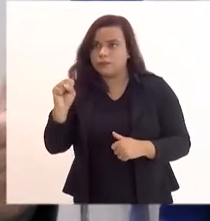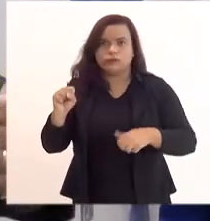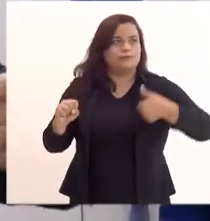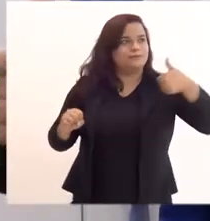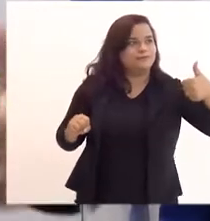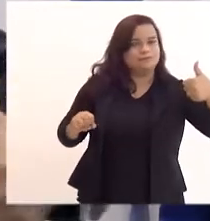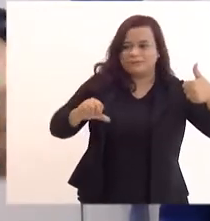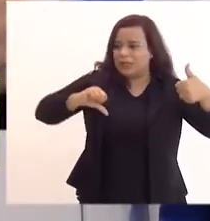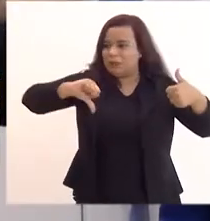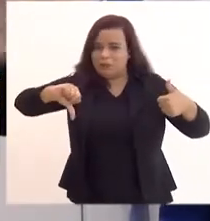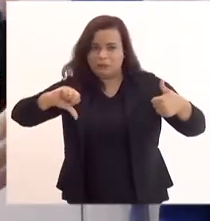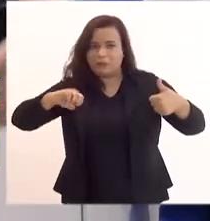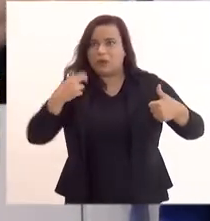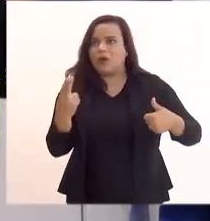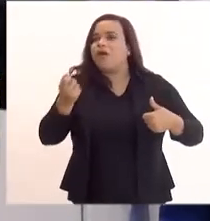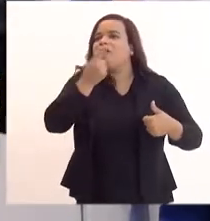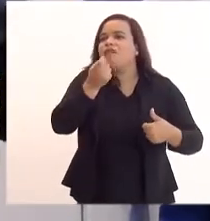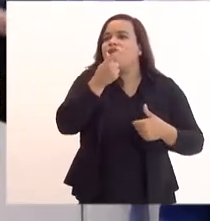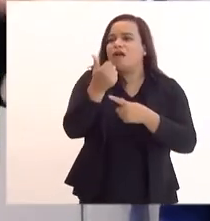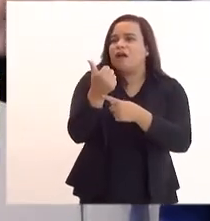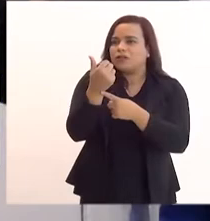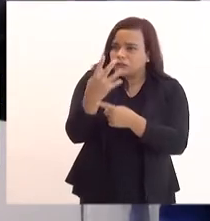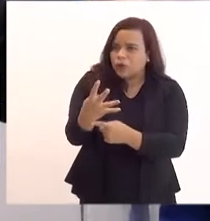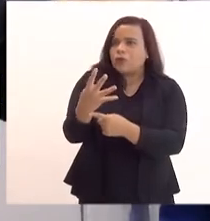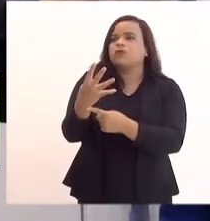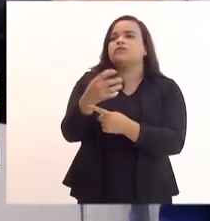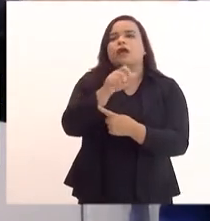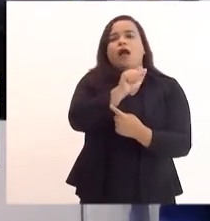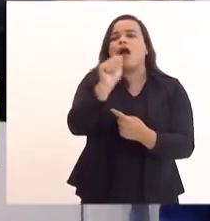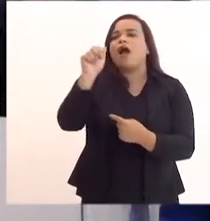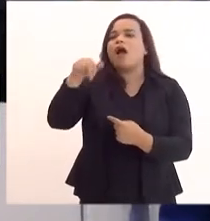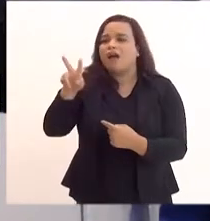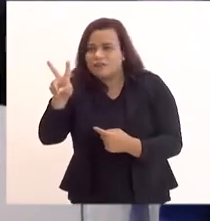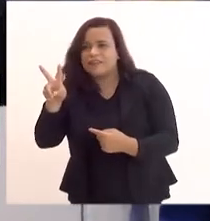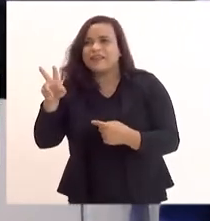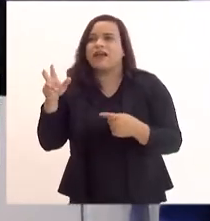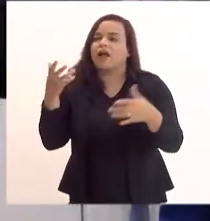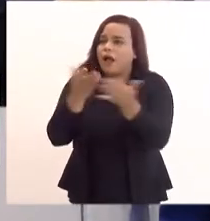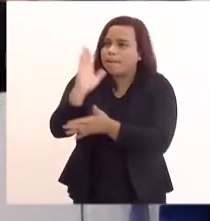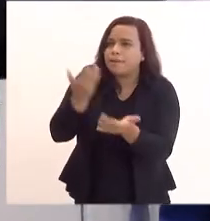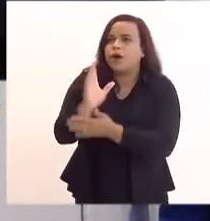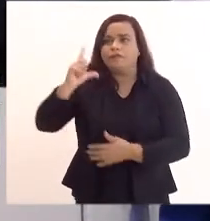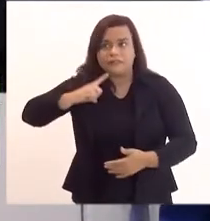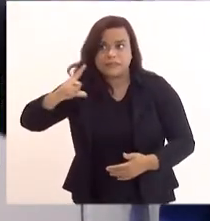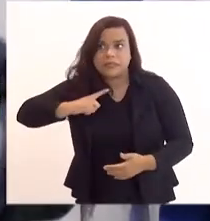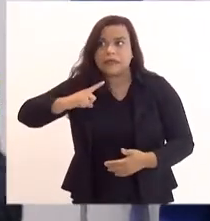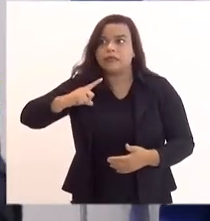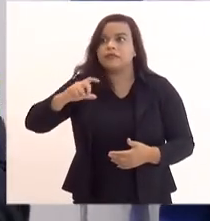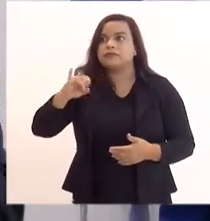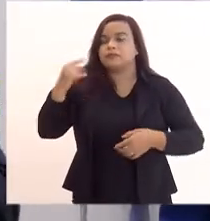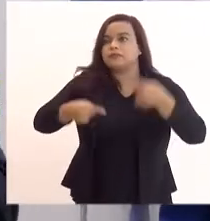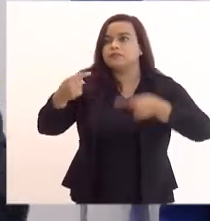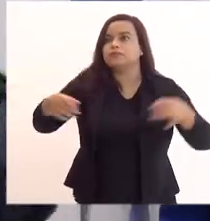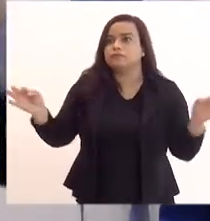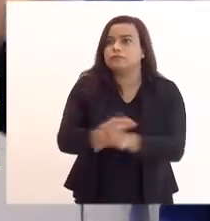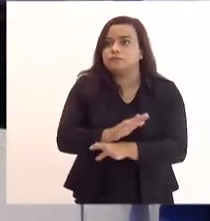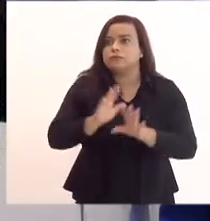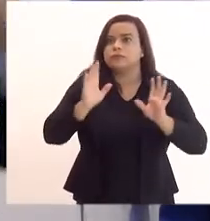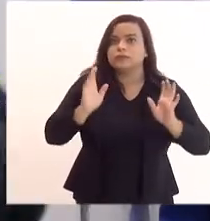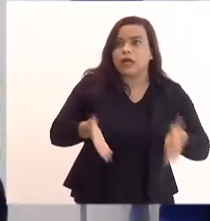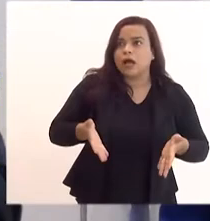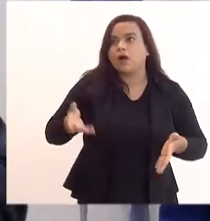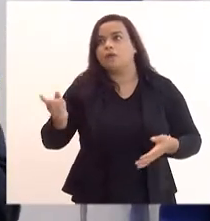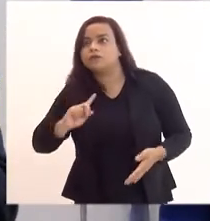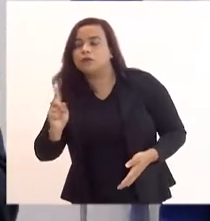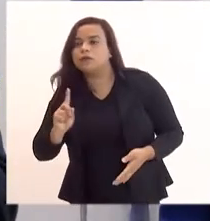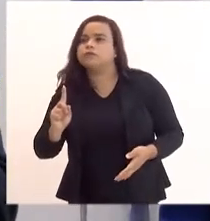se os 14 remédios aprovados pela Anvisa estão ou não prontos para serem debatidos. O deputado Luiz Paulo, aliás, muitas vezes